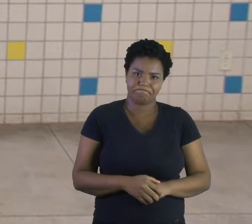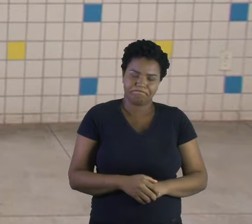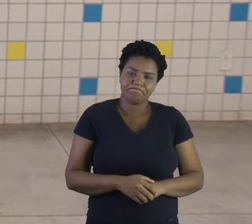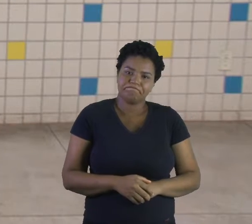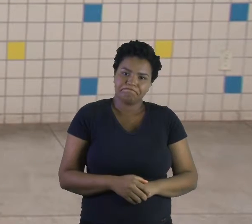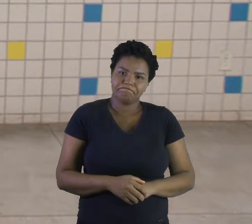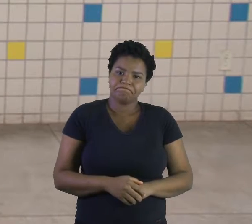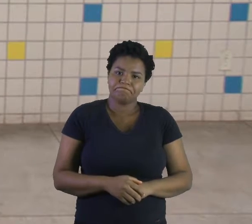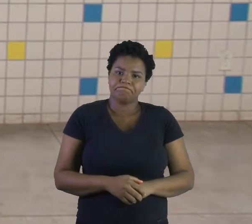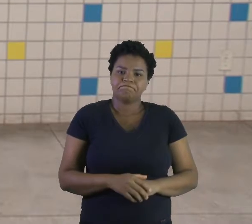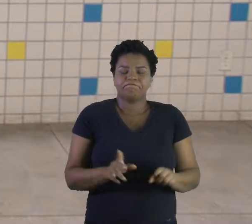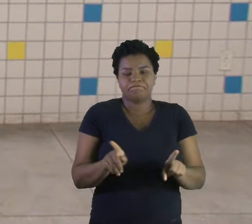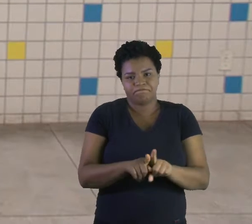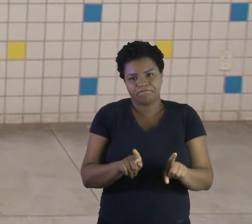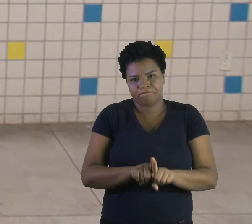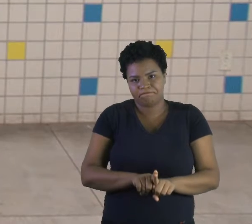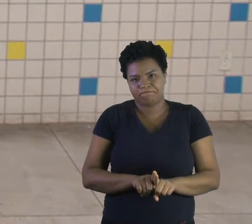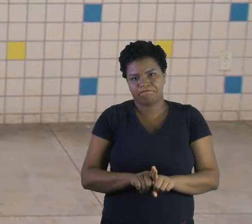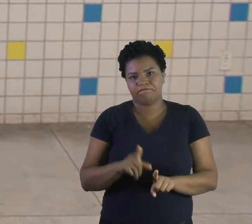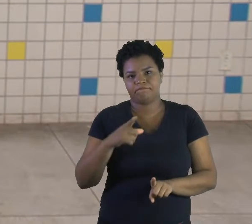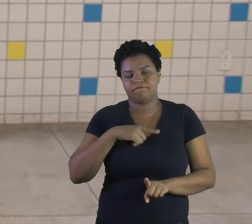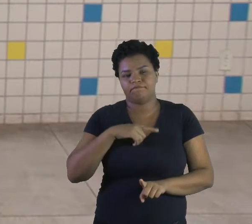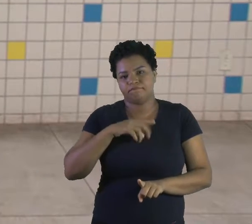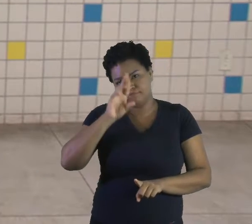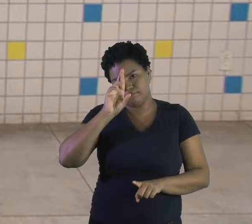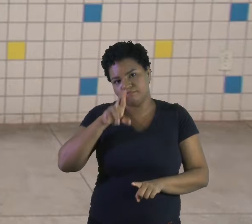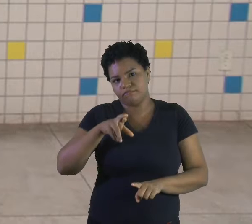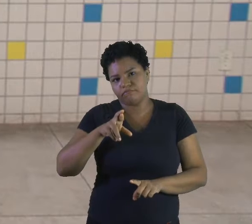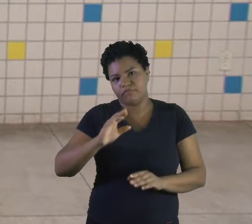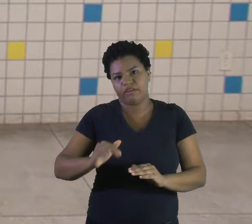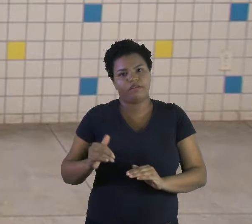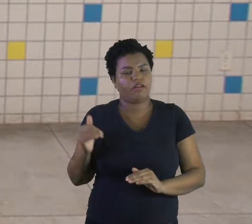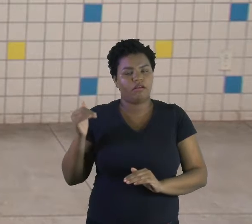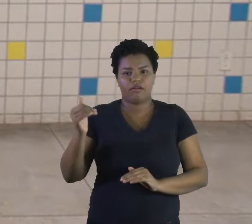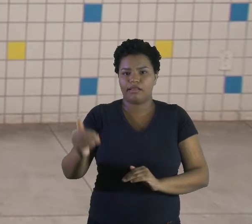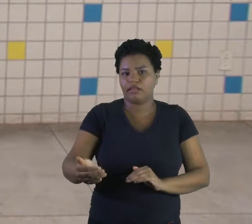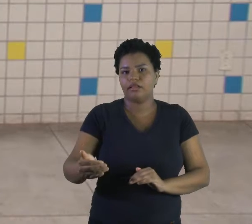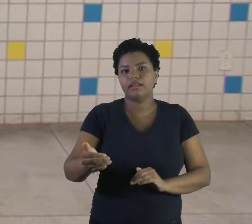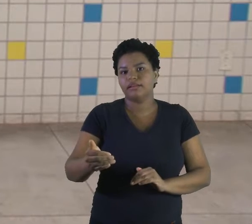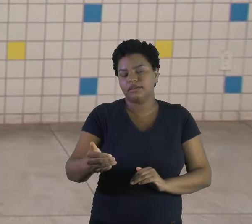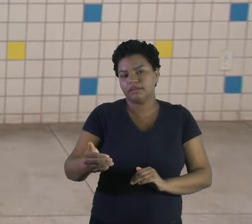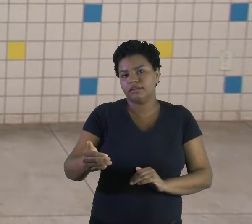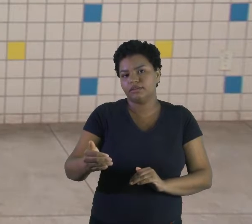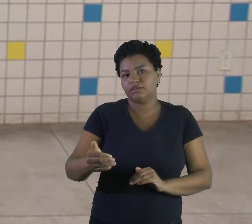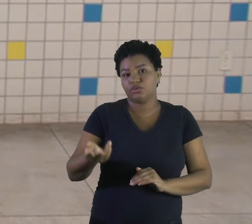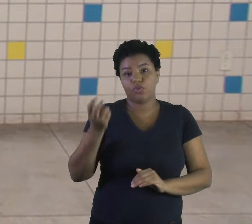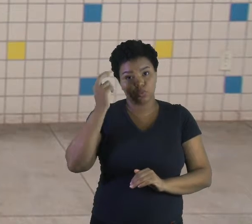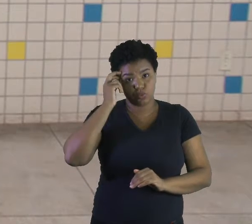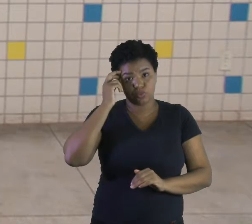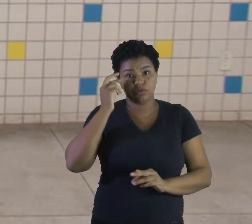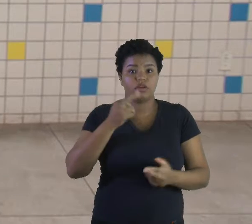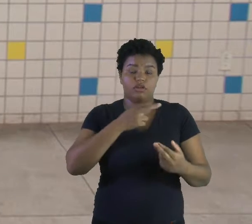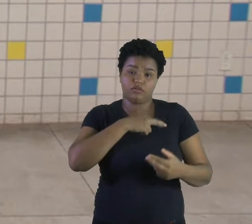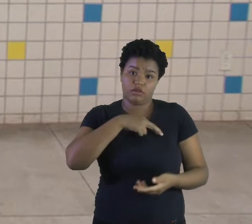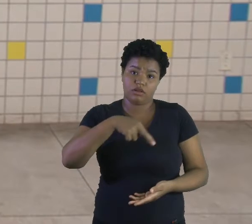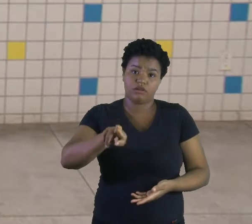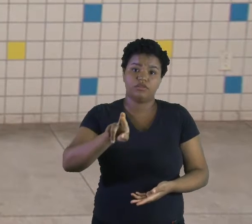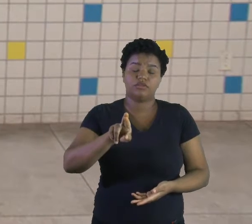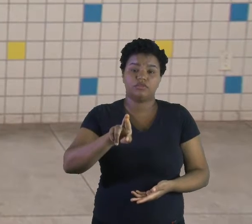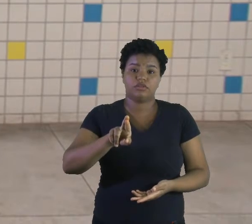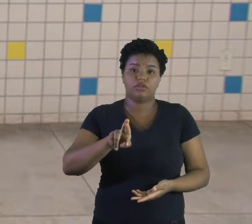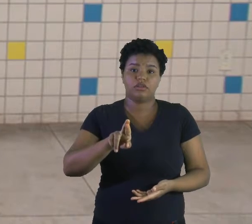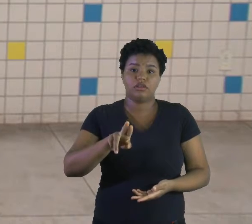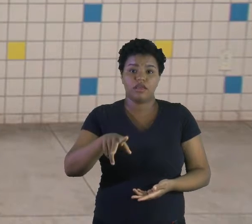em muitos casos existem razões que vão além, né, razões culturais e religiosas que levam